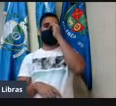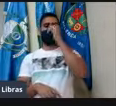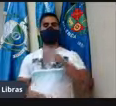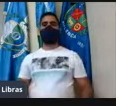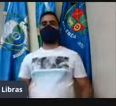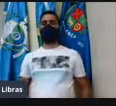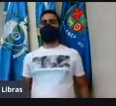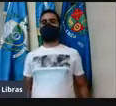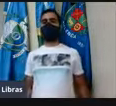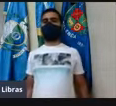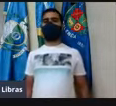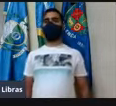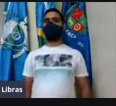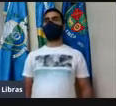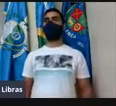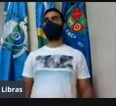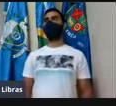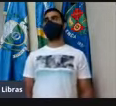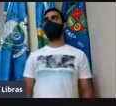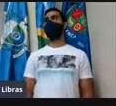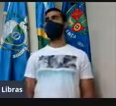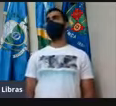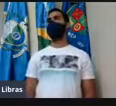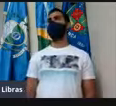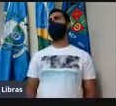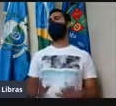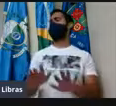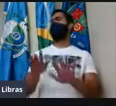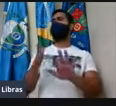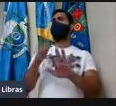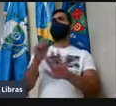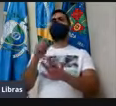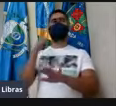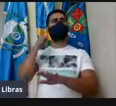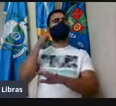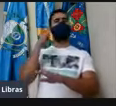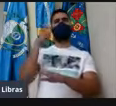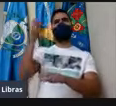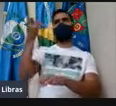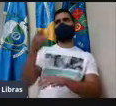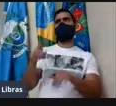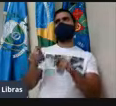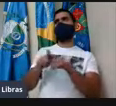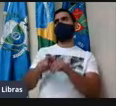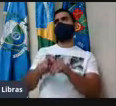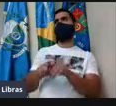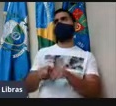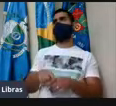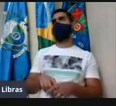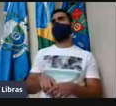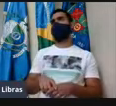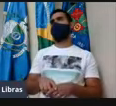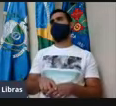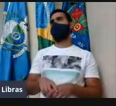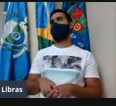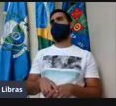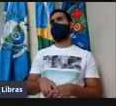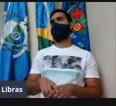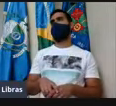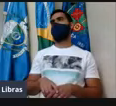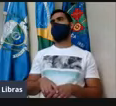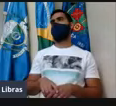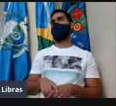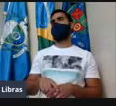eu não cheguei ao momento, eu não vi a explanação do Juarez, mas reitero aqui, quero deixar consignado, que consegui em ata, da